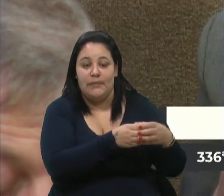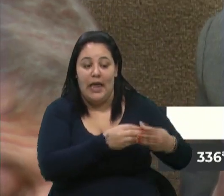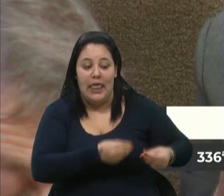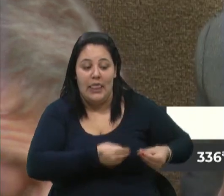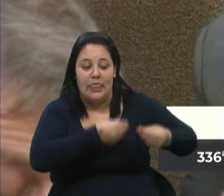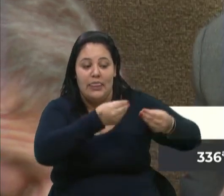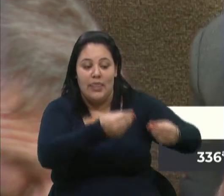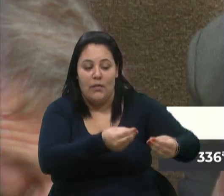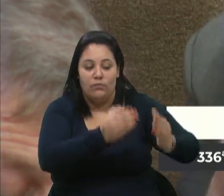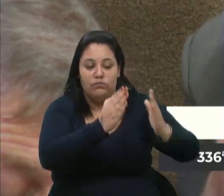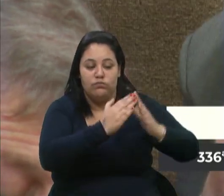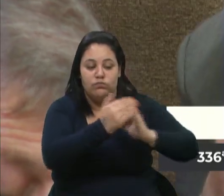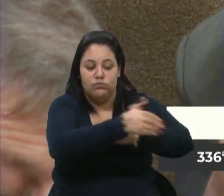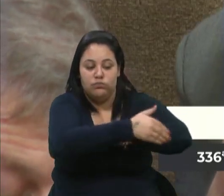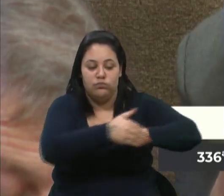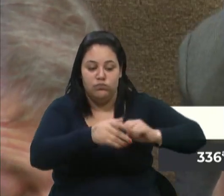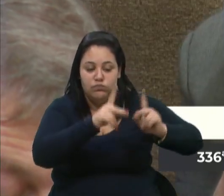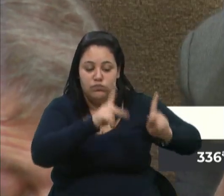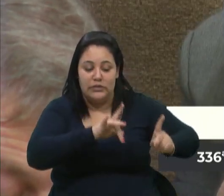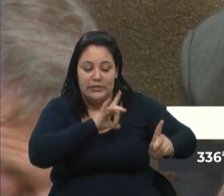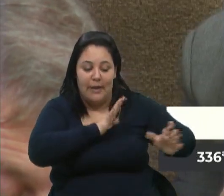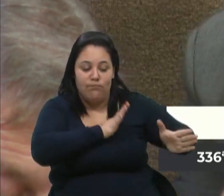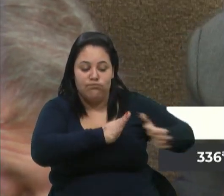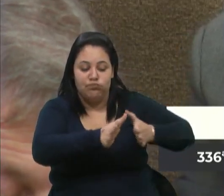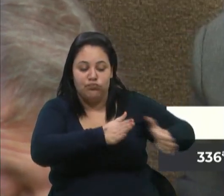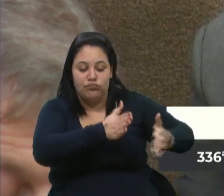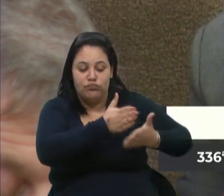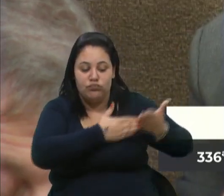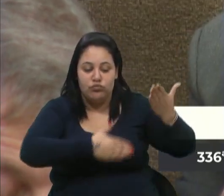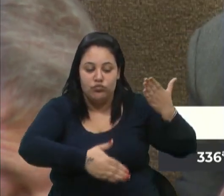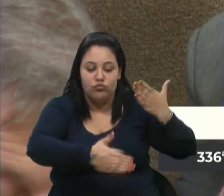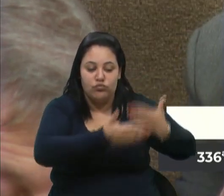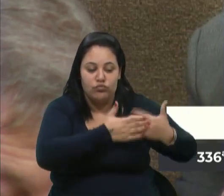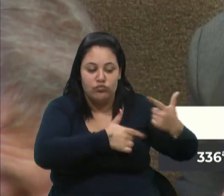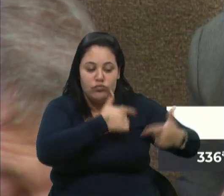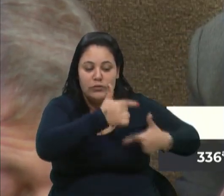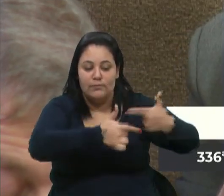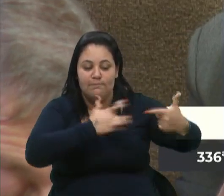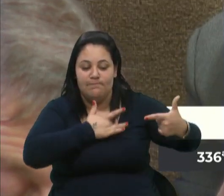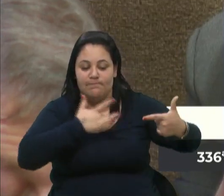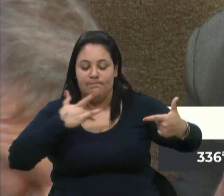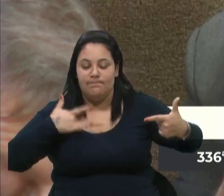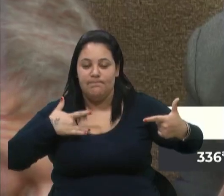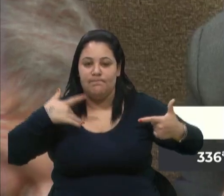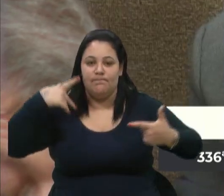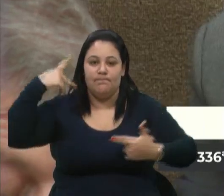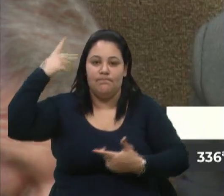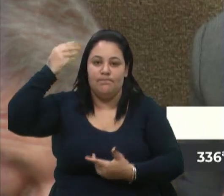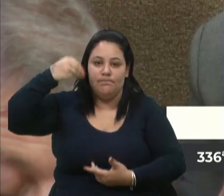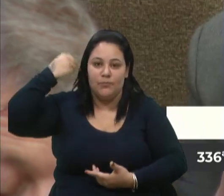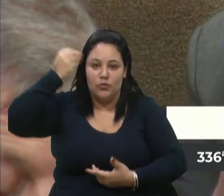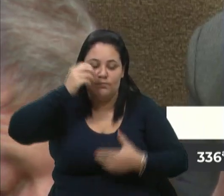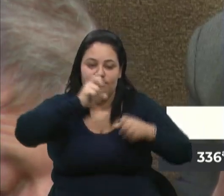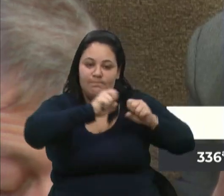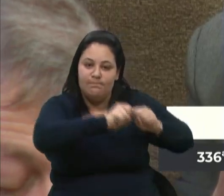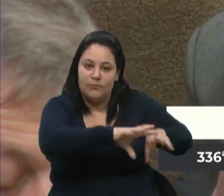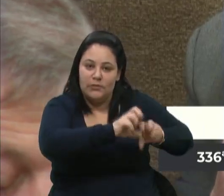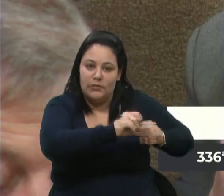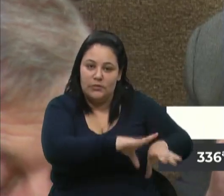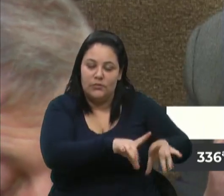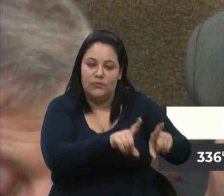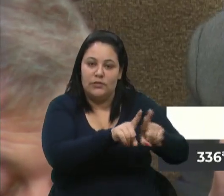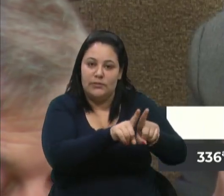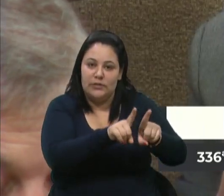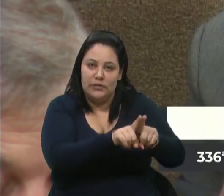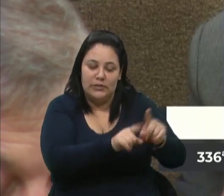rua ter acesso a todos os serviços de saúde, psicológico, de educação, de